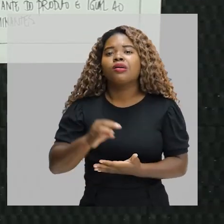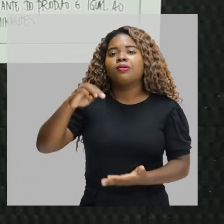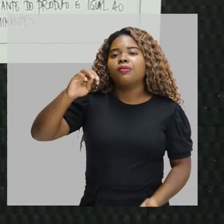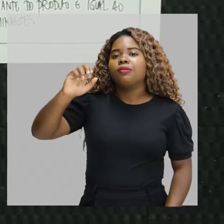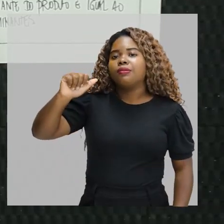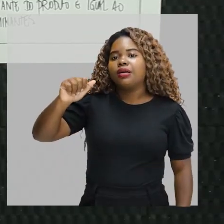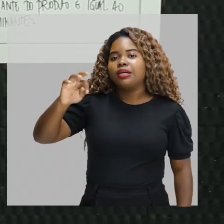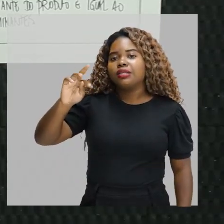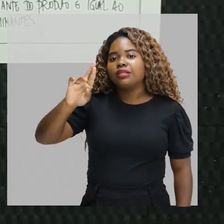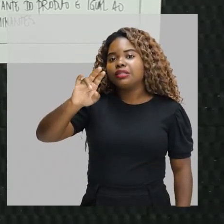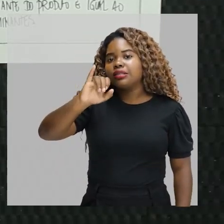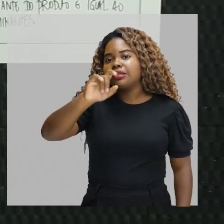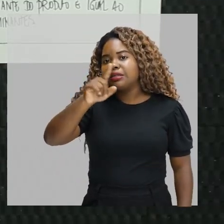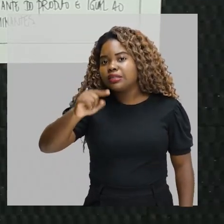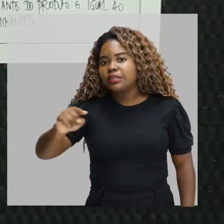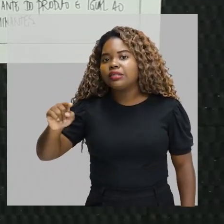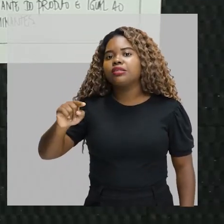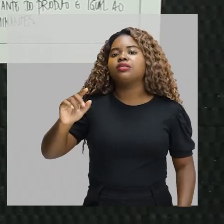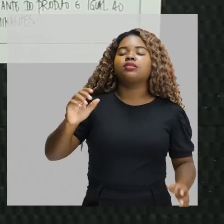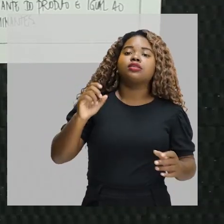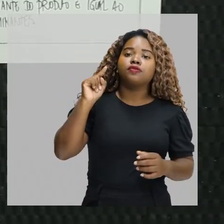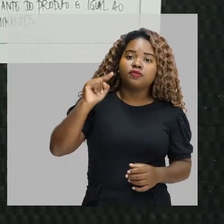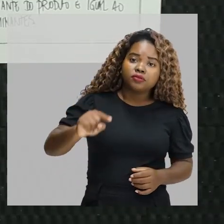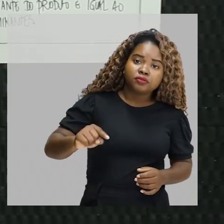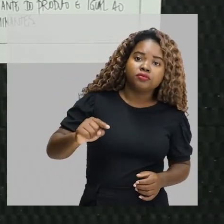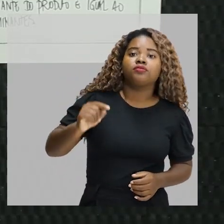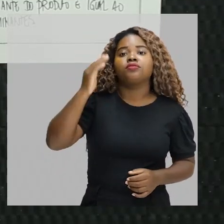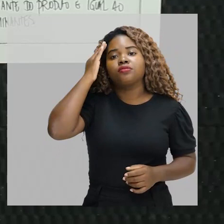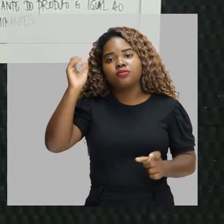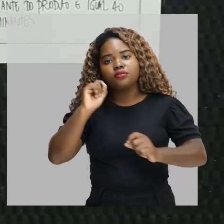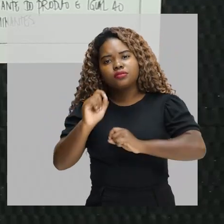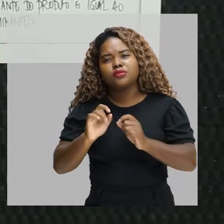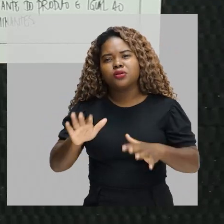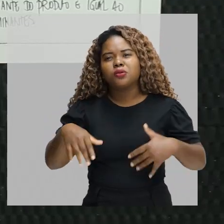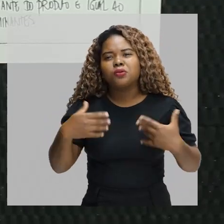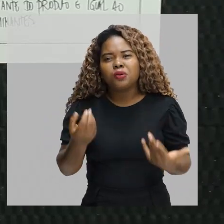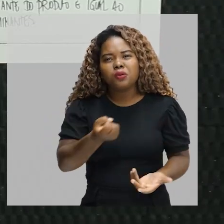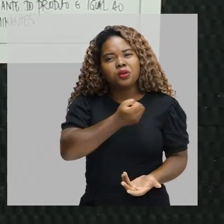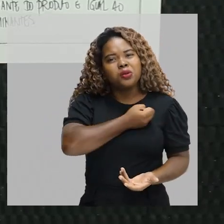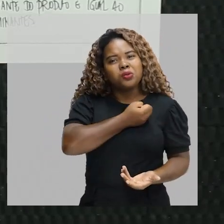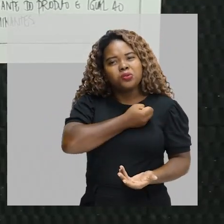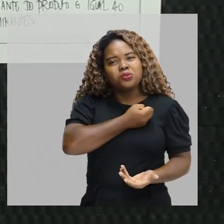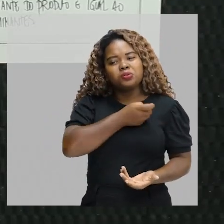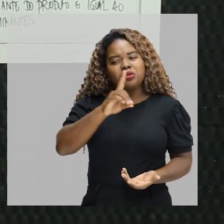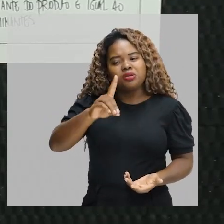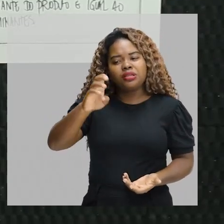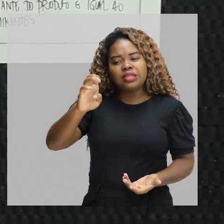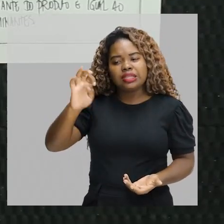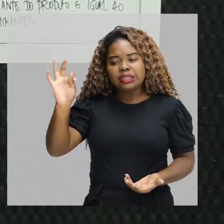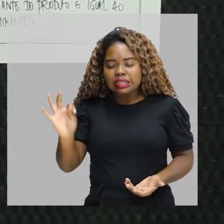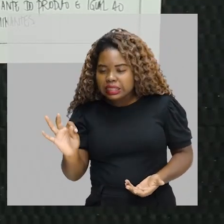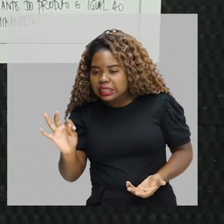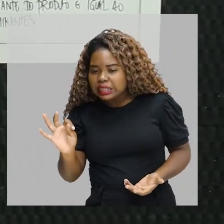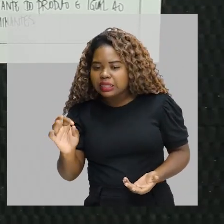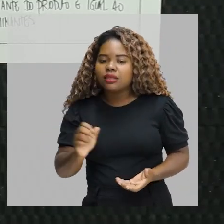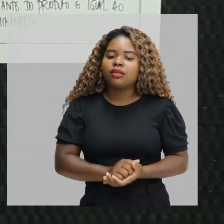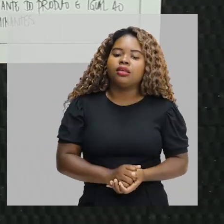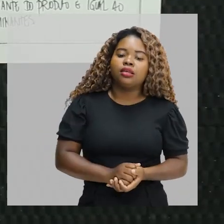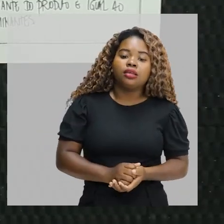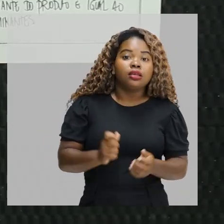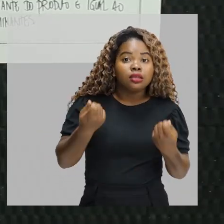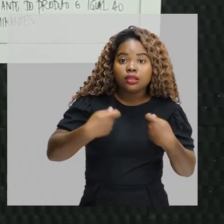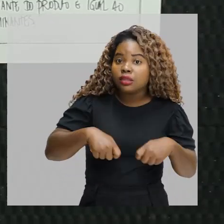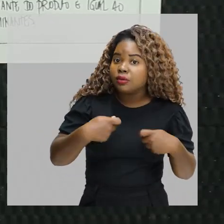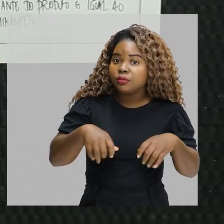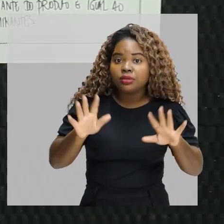pode saber qual é o valor do determinante sem precisar aplicar o procedimento de cálculo. Tá? Aplicando